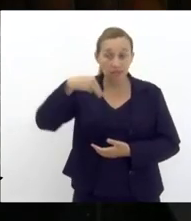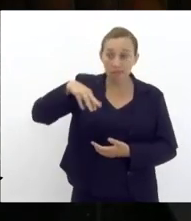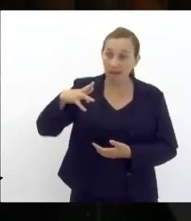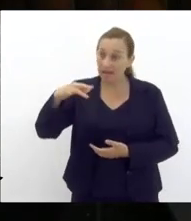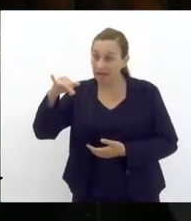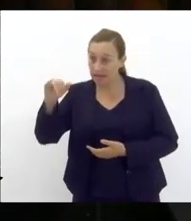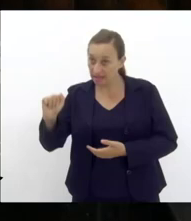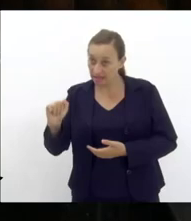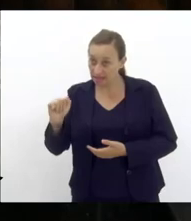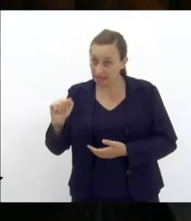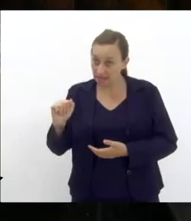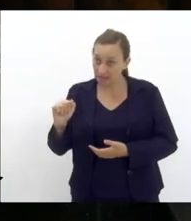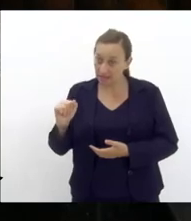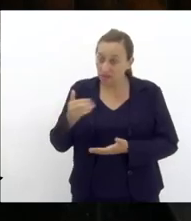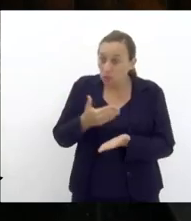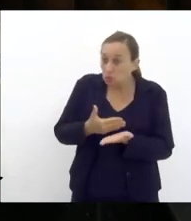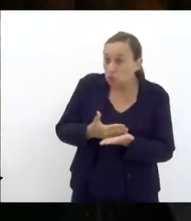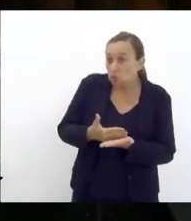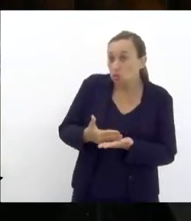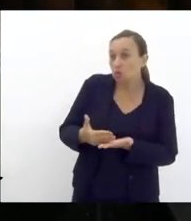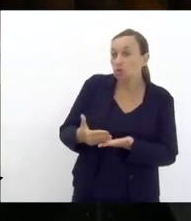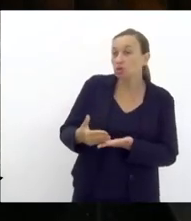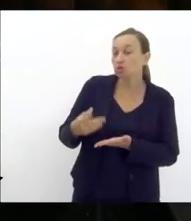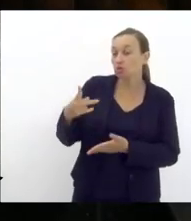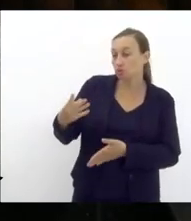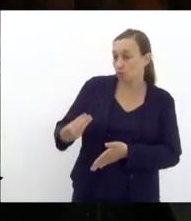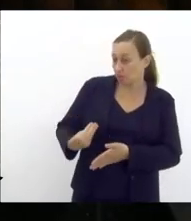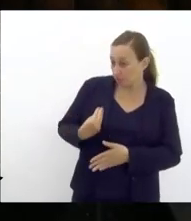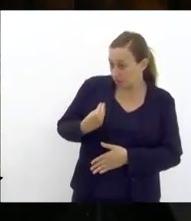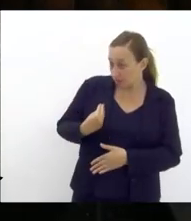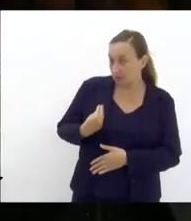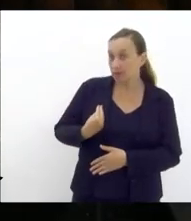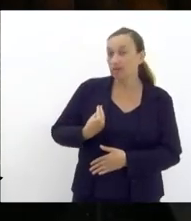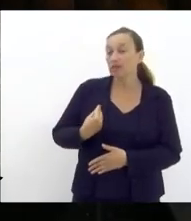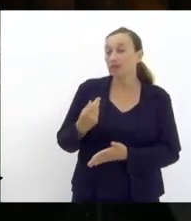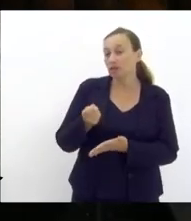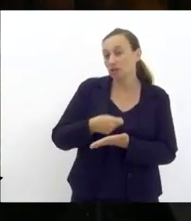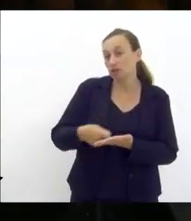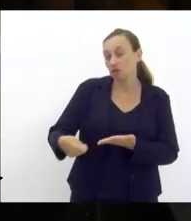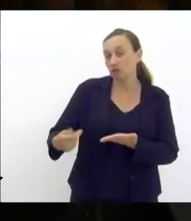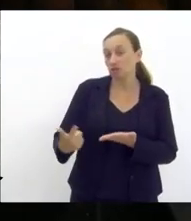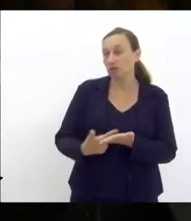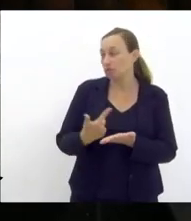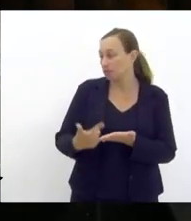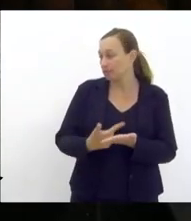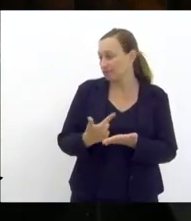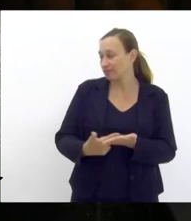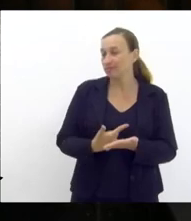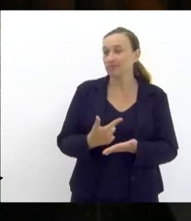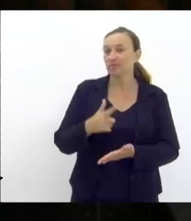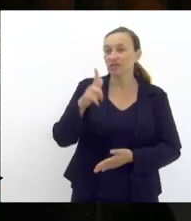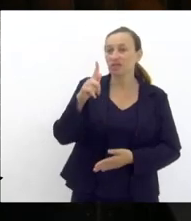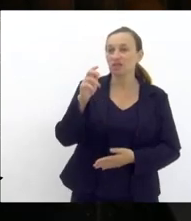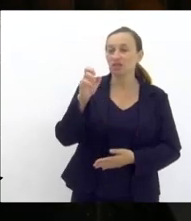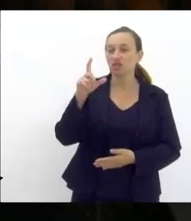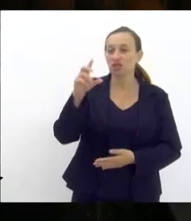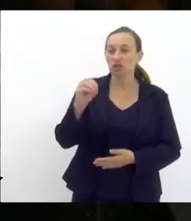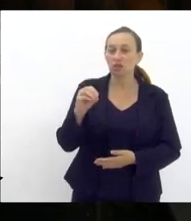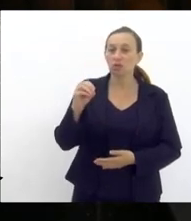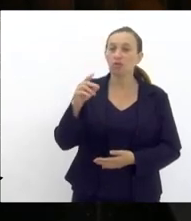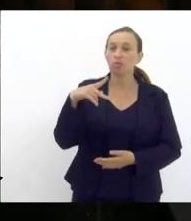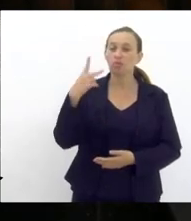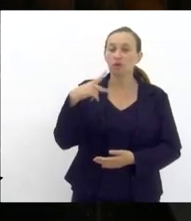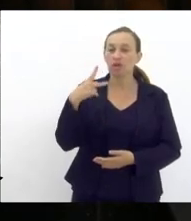ainda tava no início da sua vida escreveu um livro chamado geopolítica da